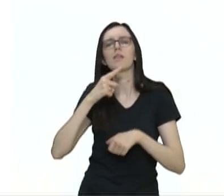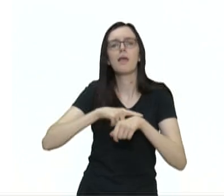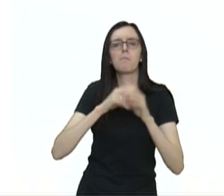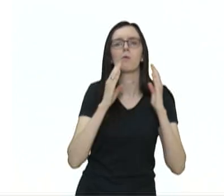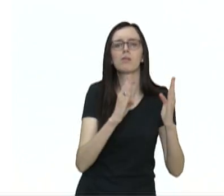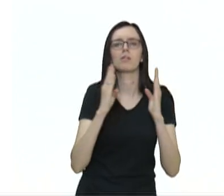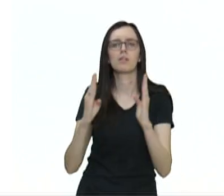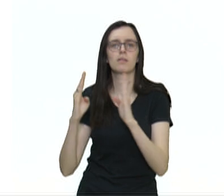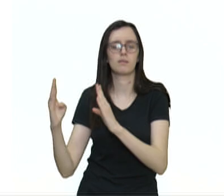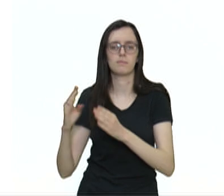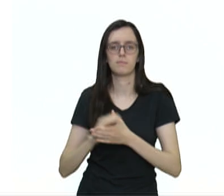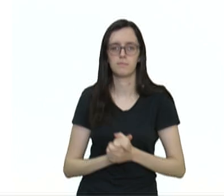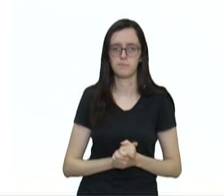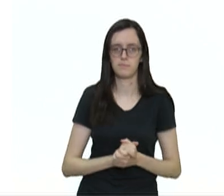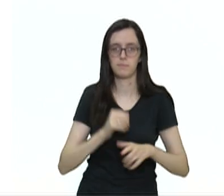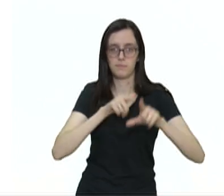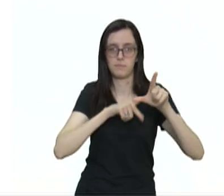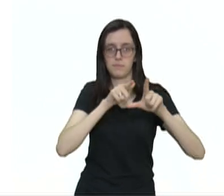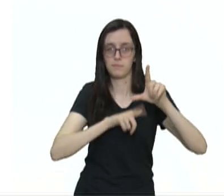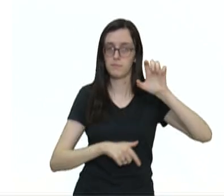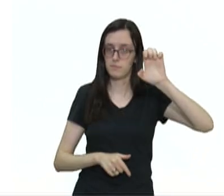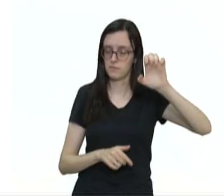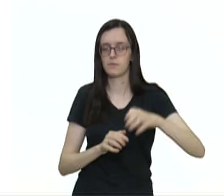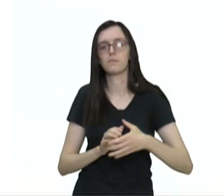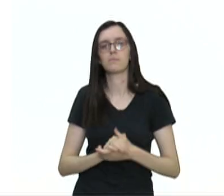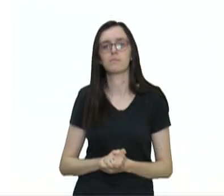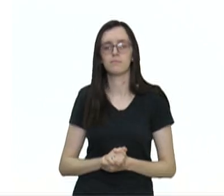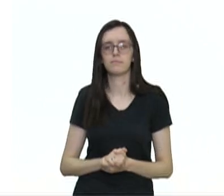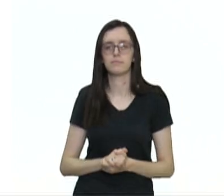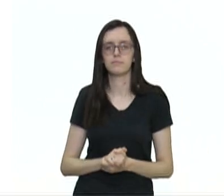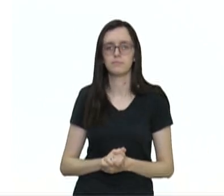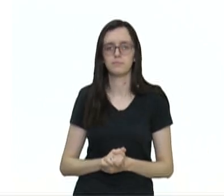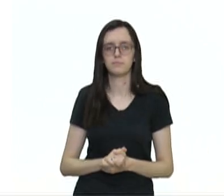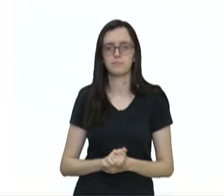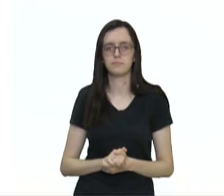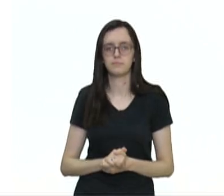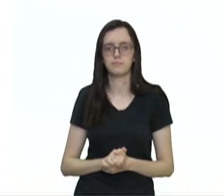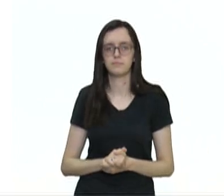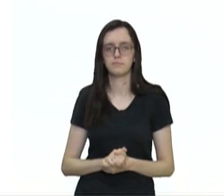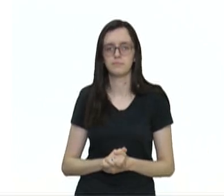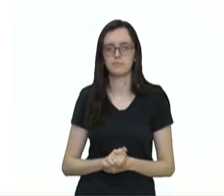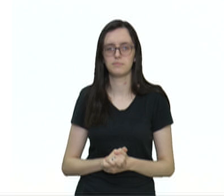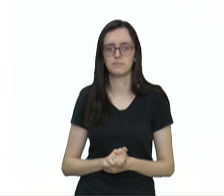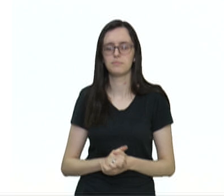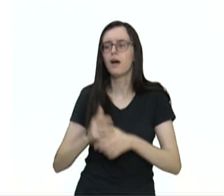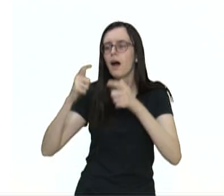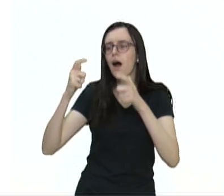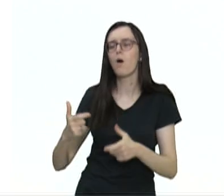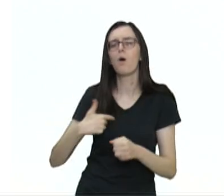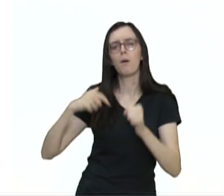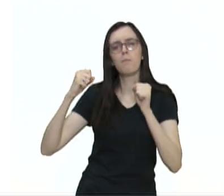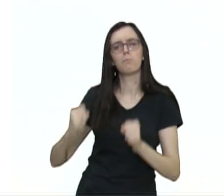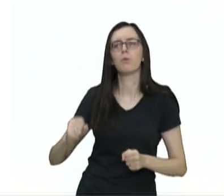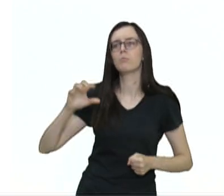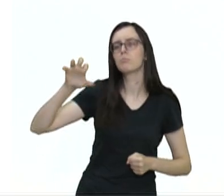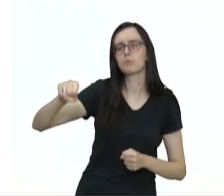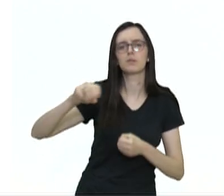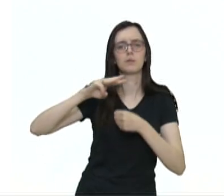Letra E. Where can I take a van all the way to the top and back? Onde que eu posso pegar a